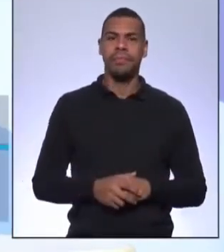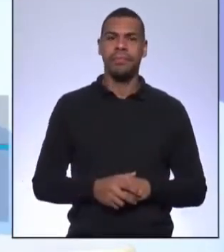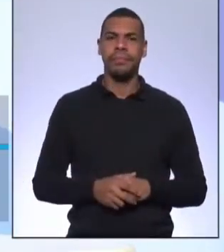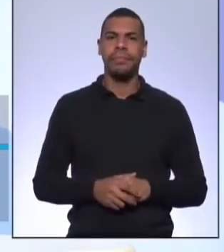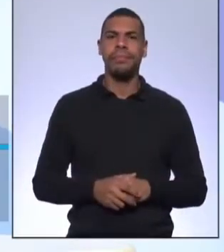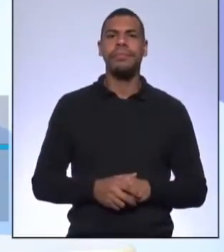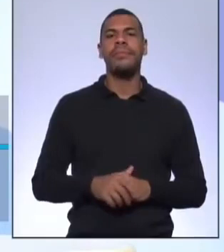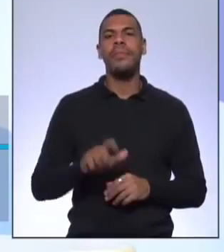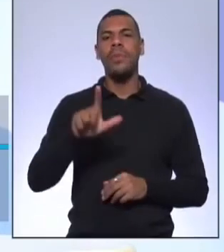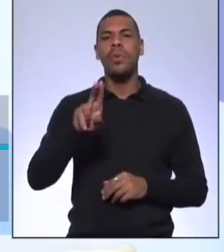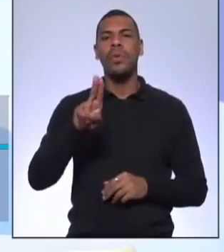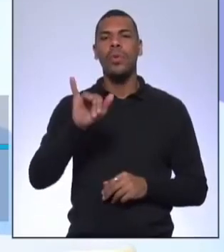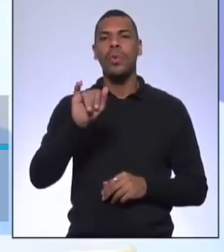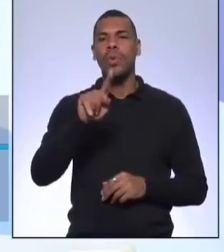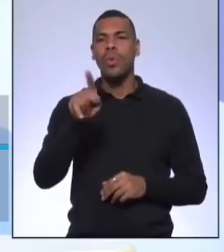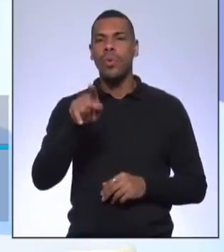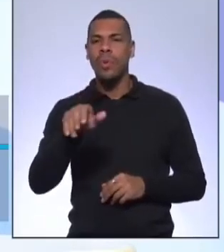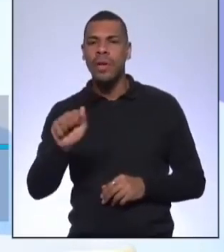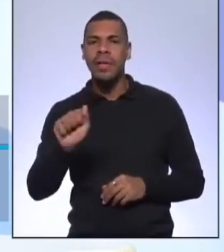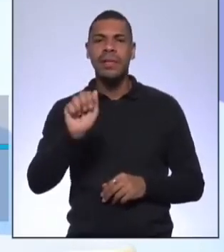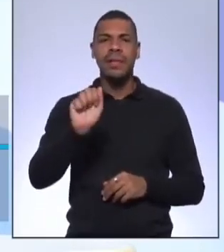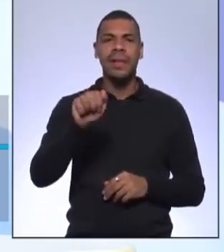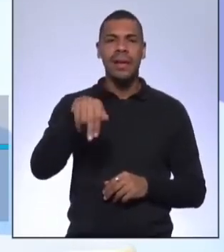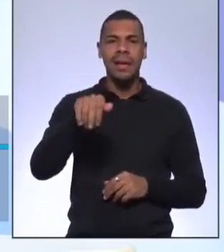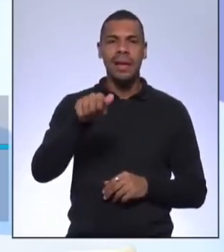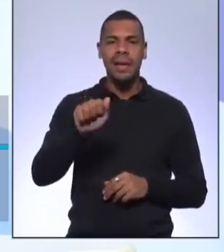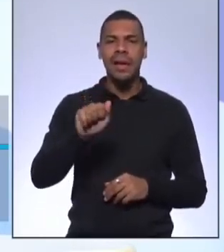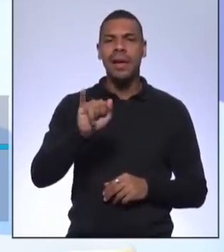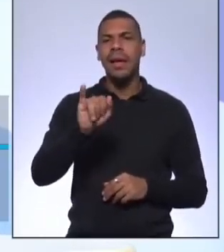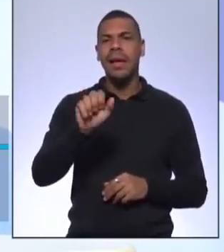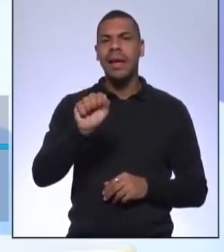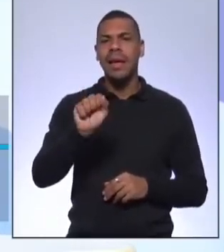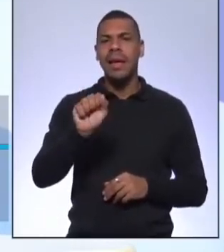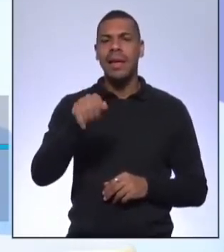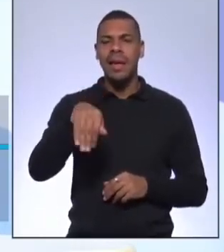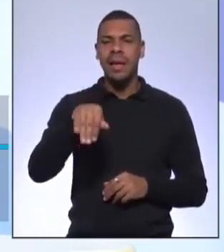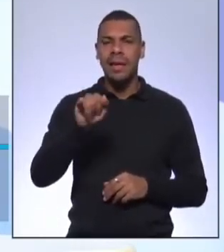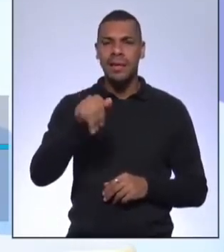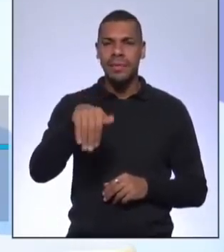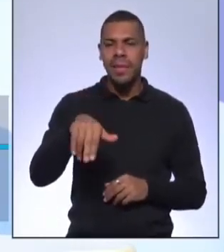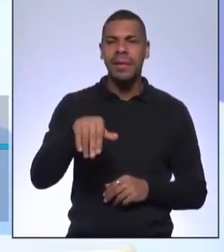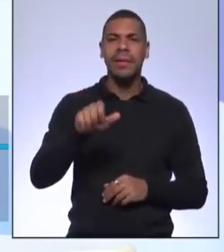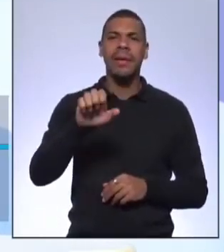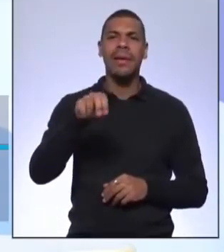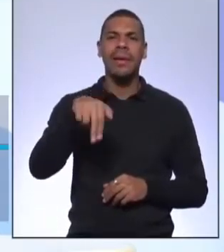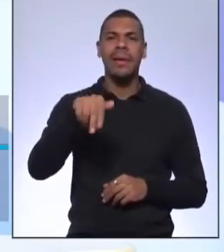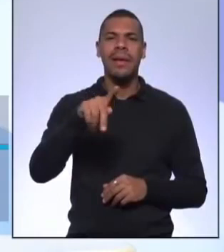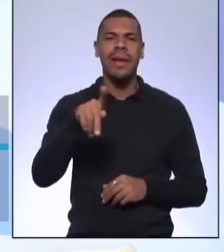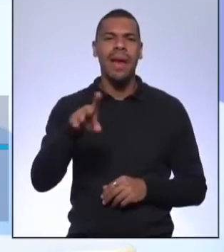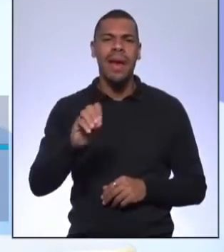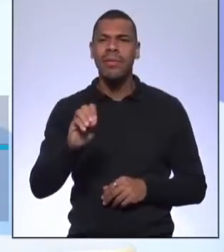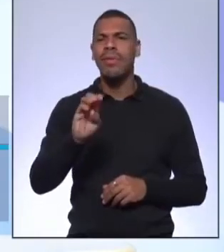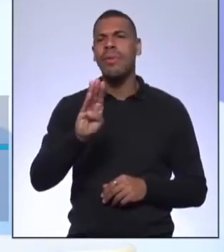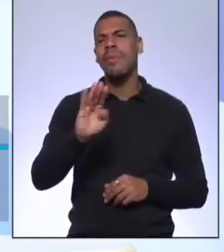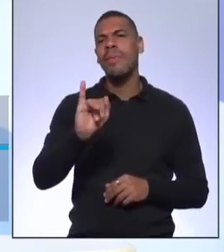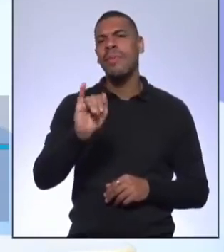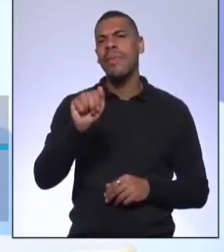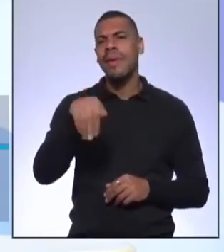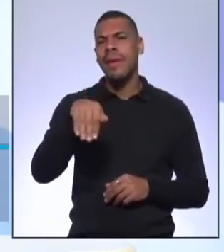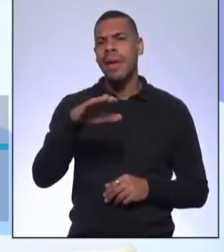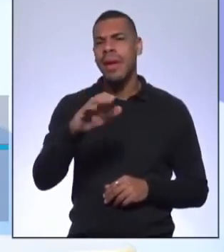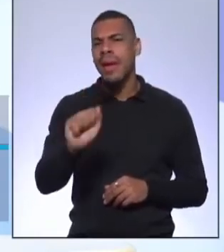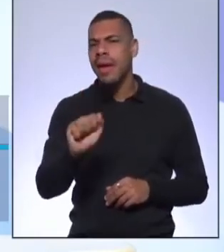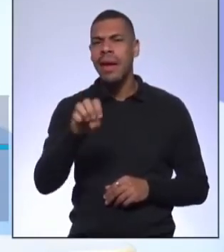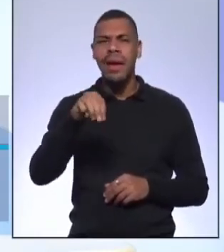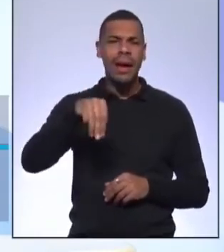Heitor, Luísa, Ana Júlia, Yasmin, Rafael, Enzo, Arthur, Bianca,